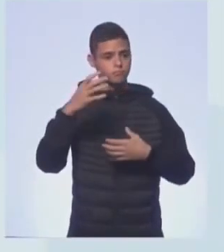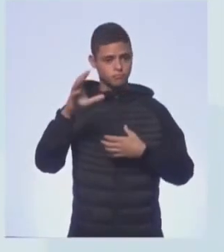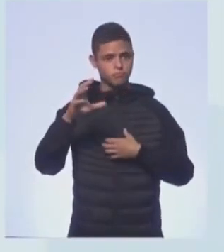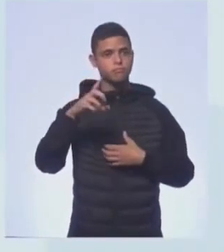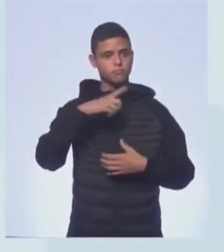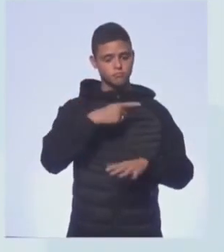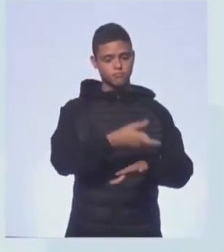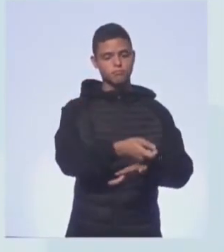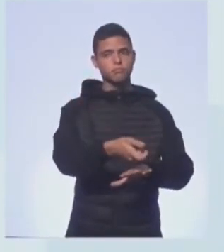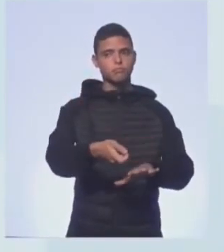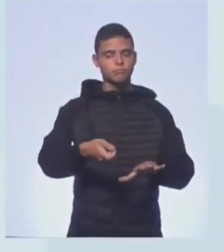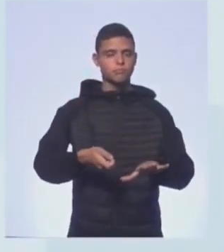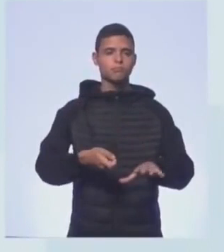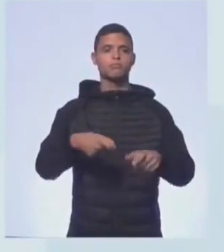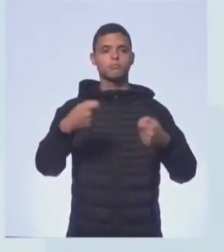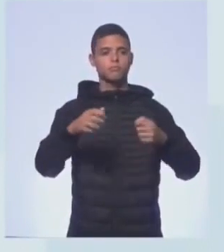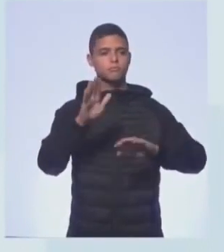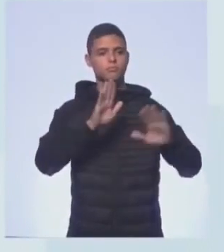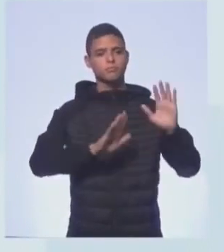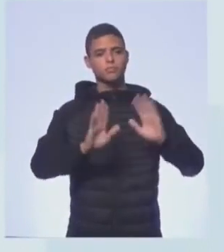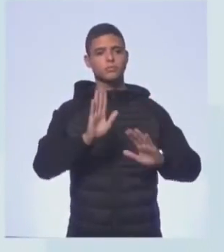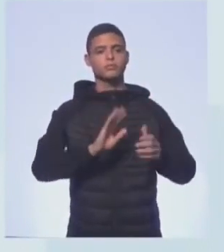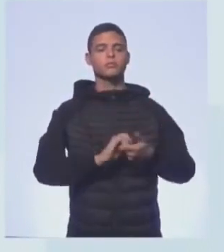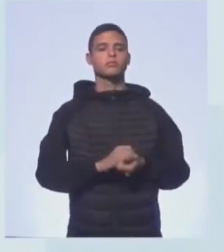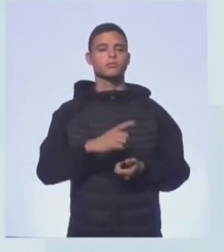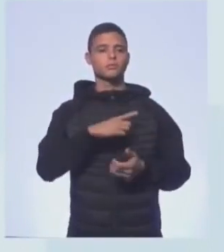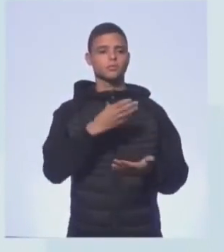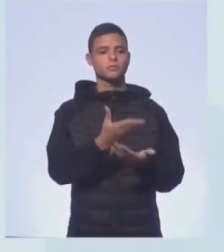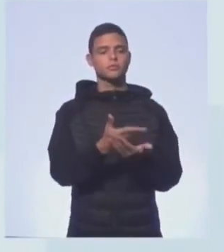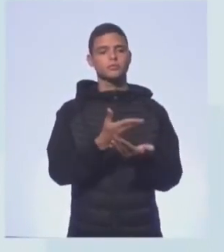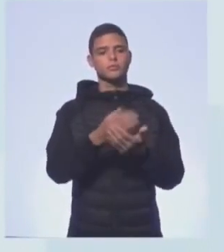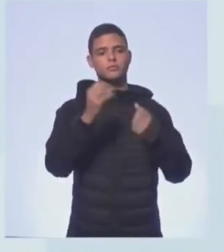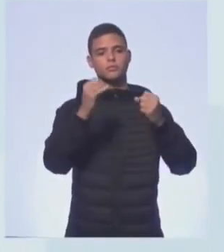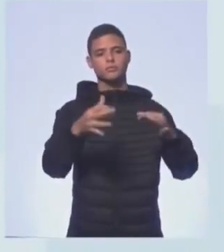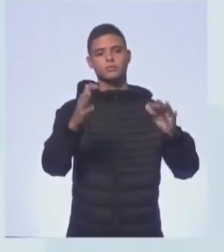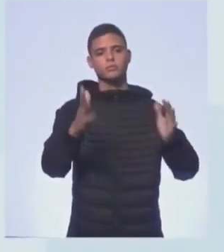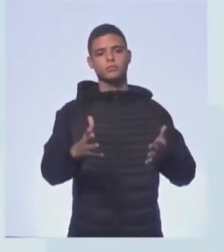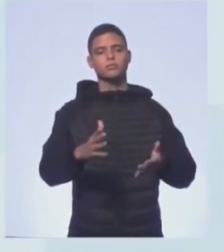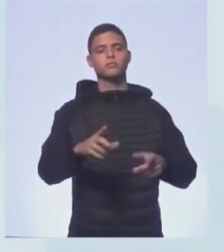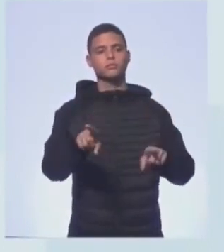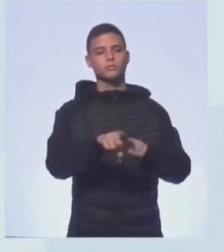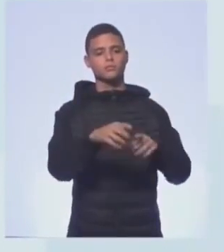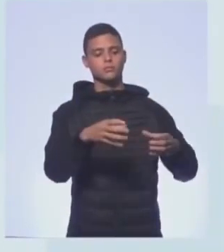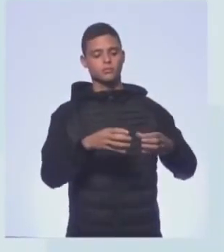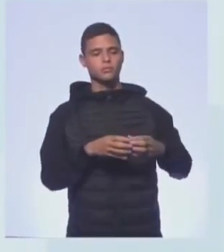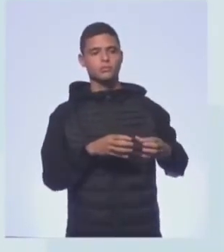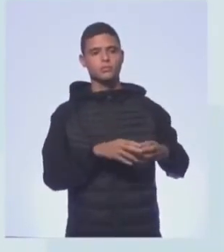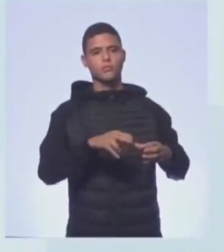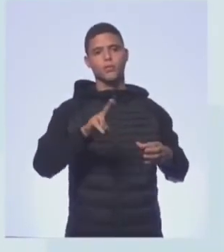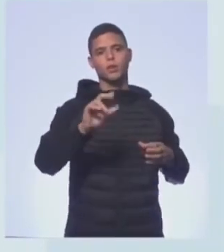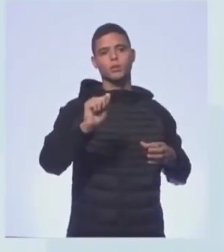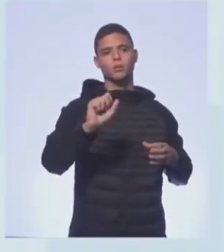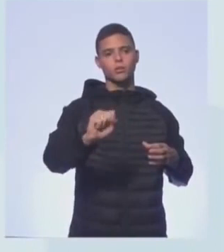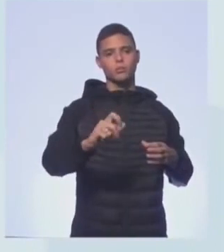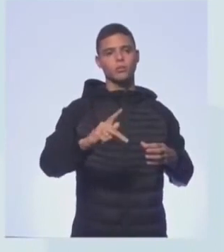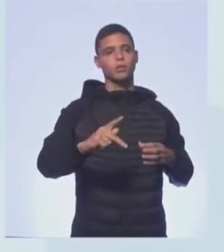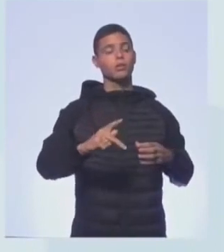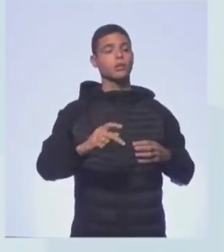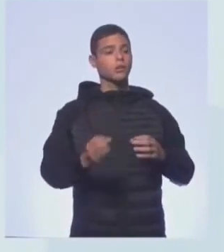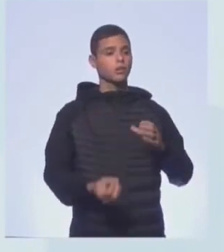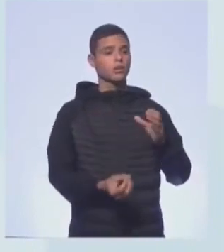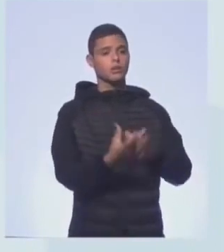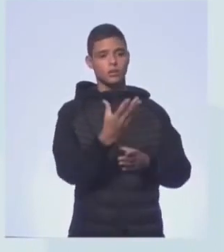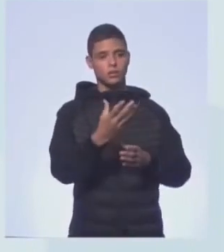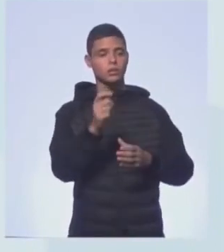fake news. Então tem que tomar cuidado, tá? E teve uma aula que eu falei sobre isso. Grupo da USP cria mensagem de áudio para combater